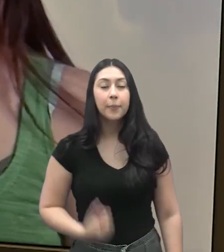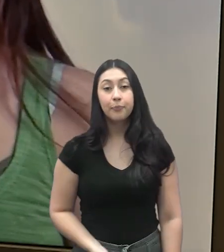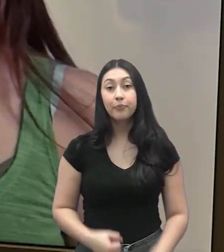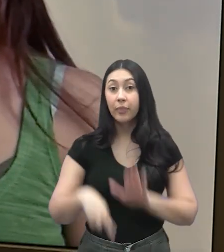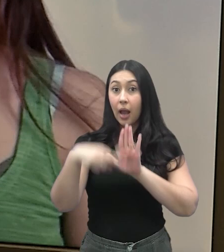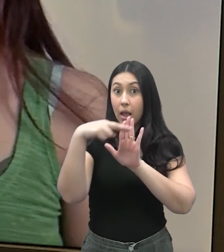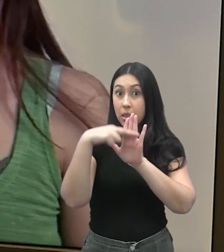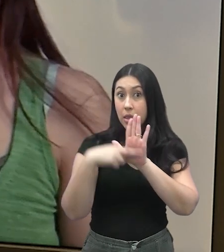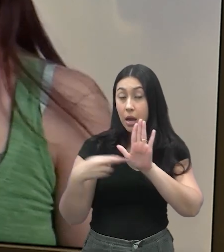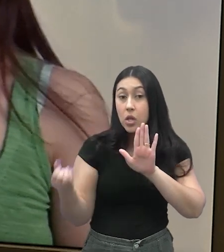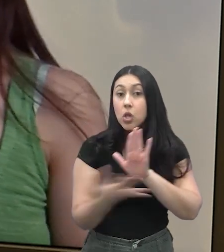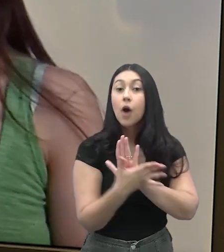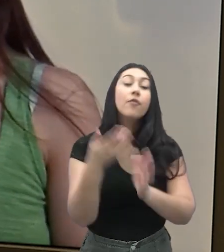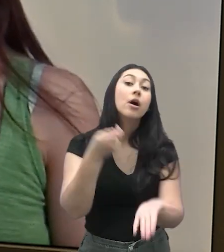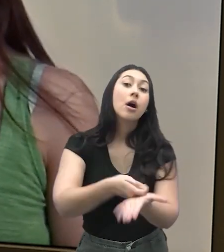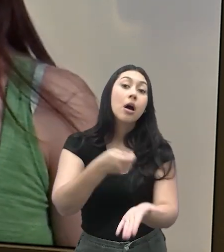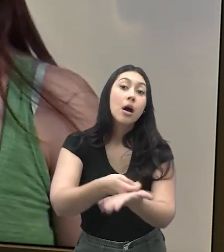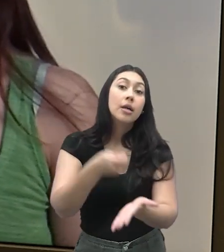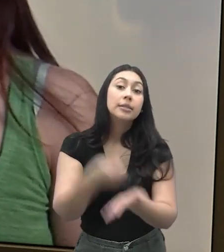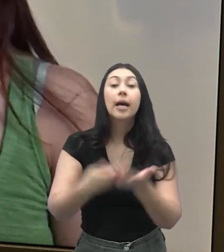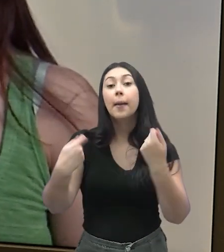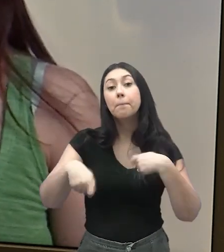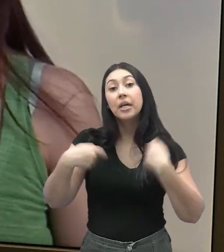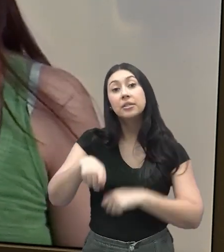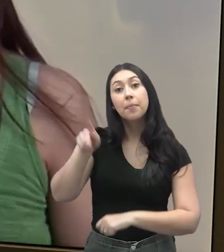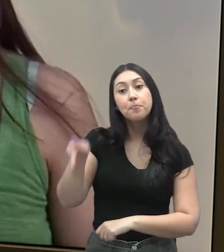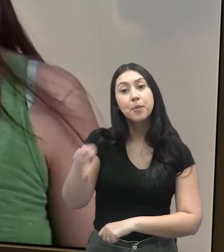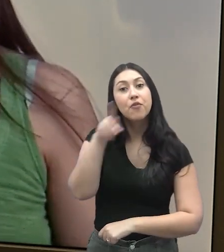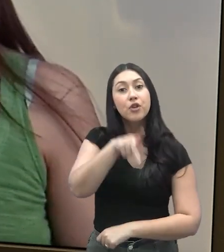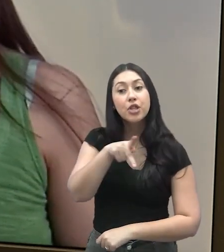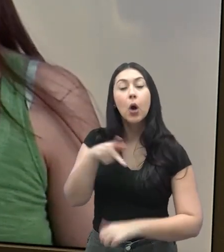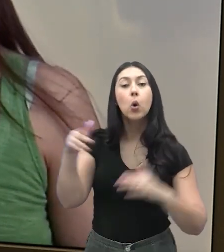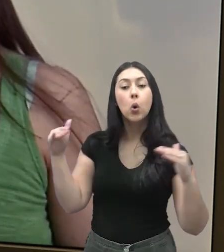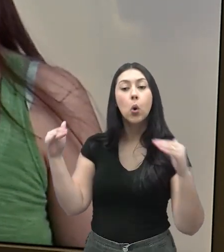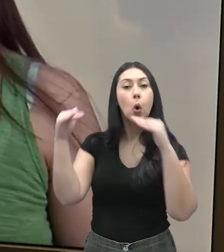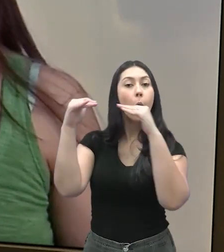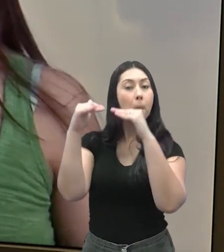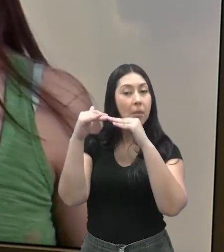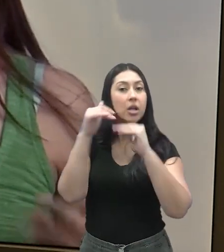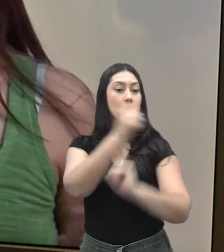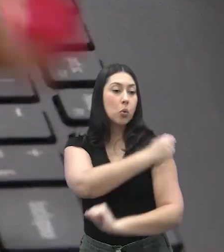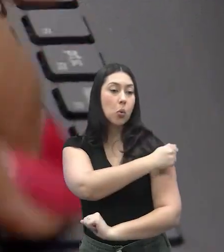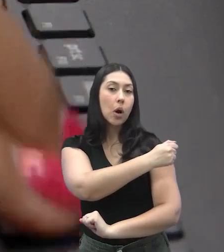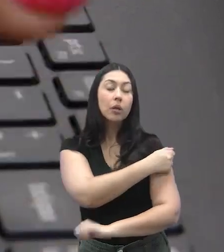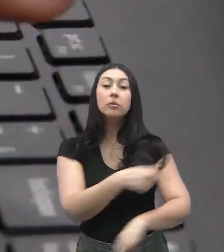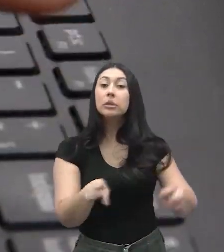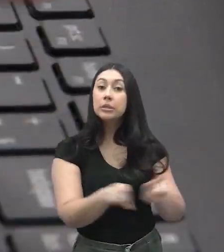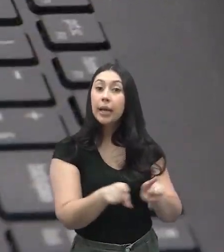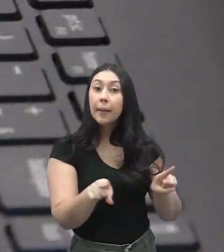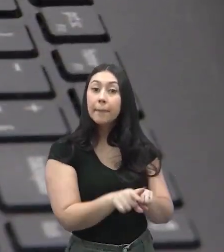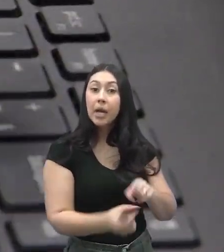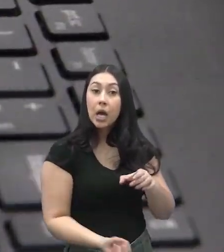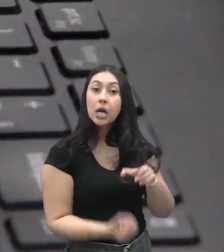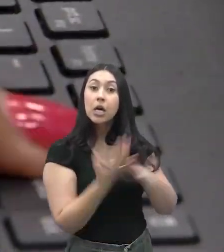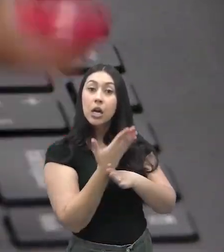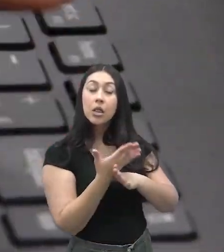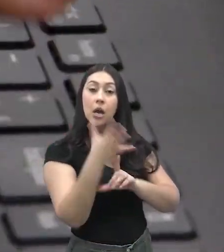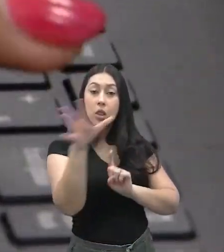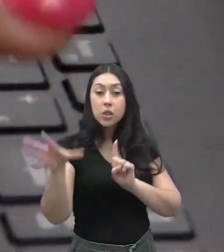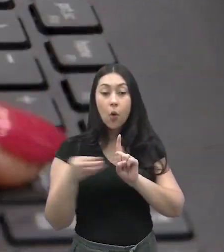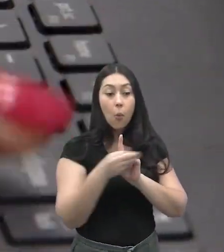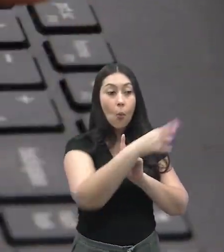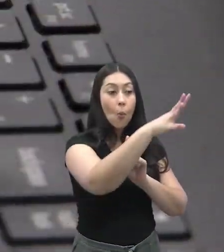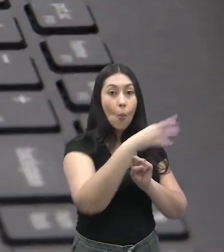As novas regras ainda exigem que as instituições contem com um número de professores proporcional ao de alunos e determinam a criação da função